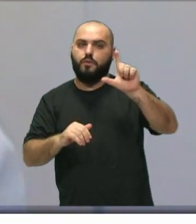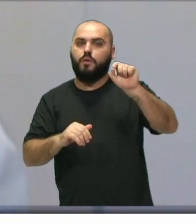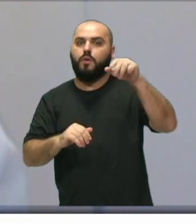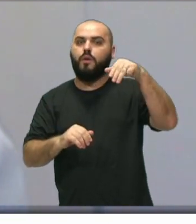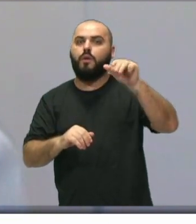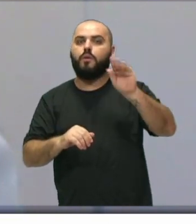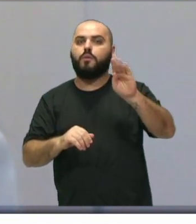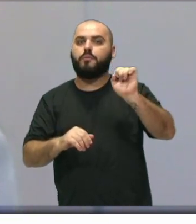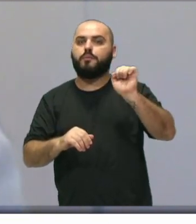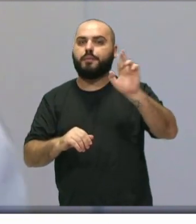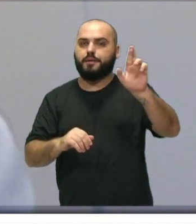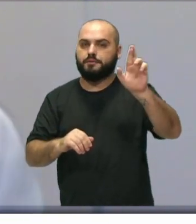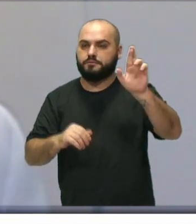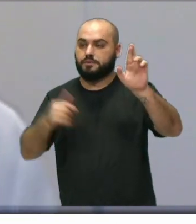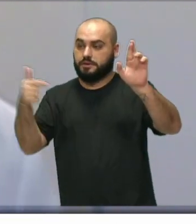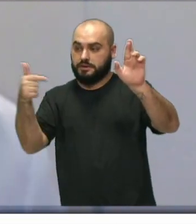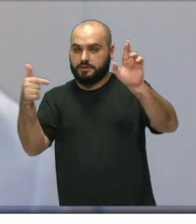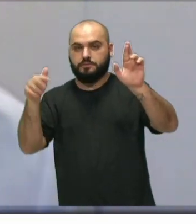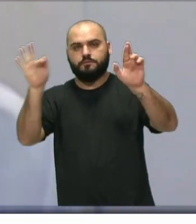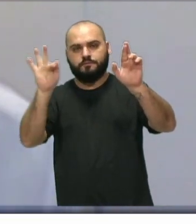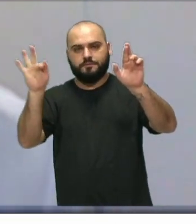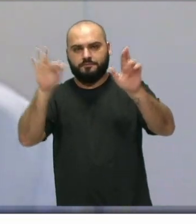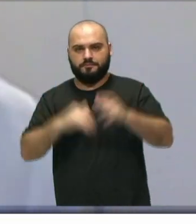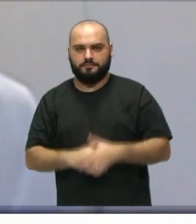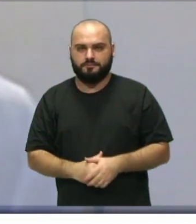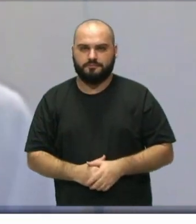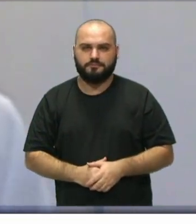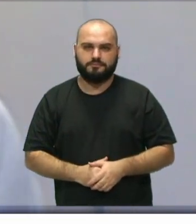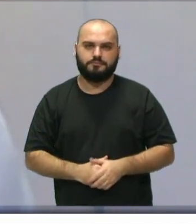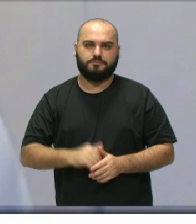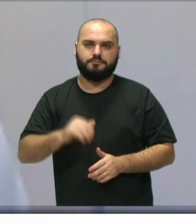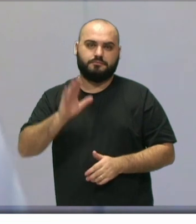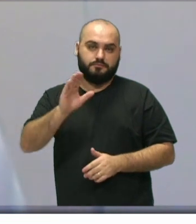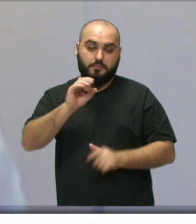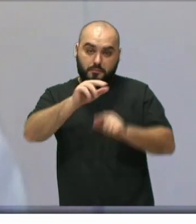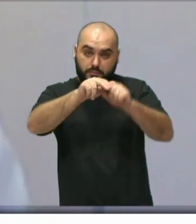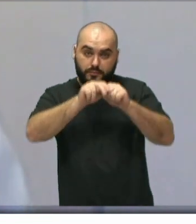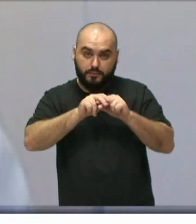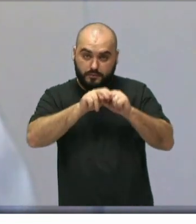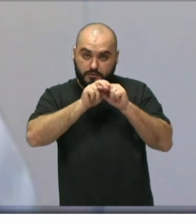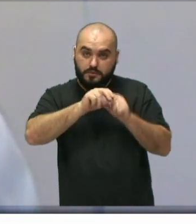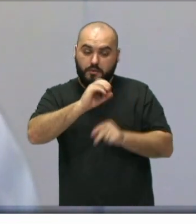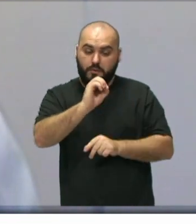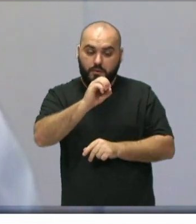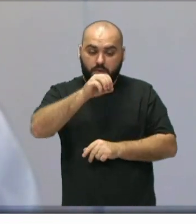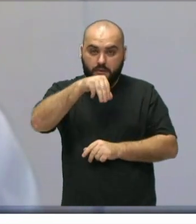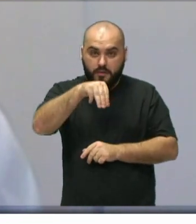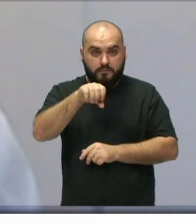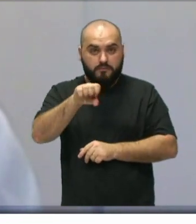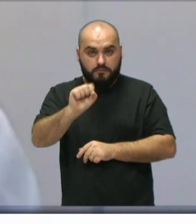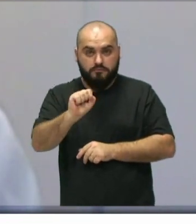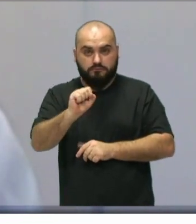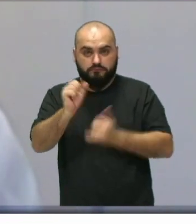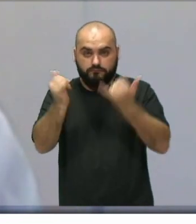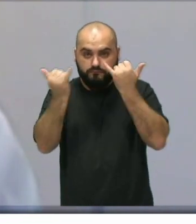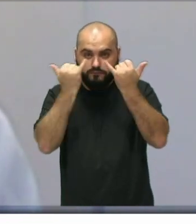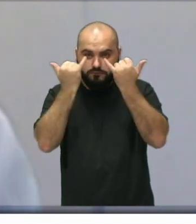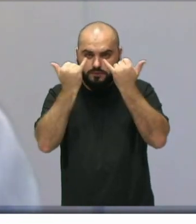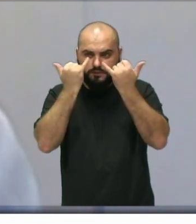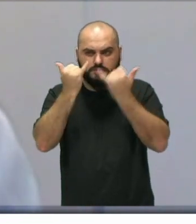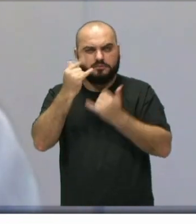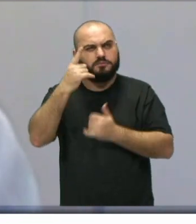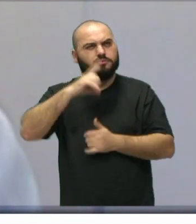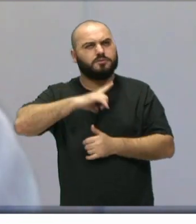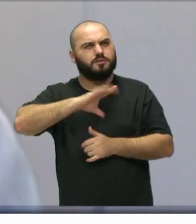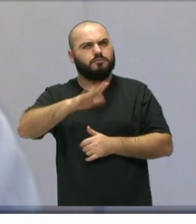as campeãs de dor musculoesquelética, a OMS, a Organização Mundial de Saúde, levantou um dado epidemiológico